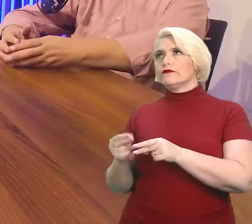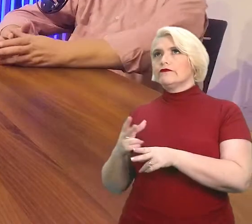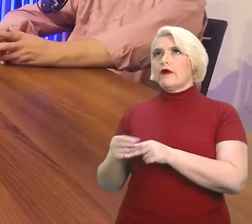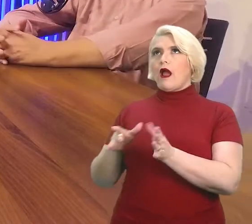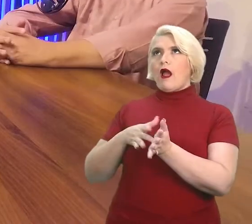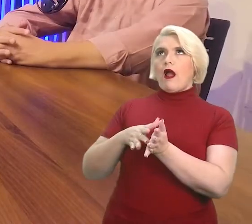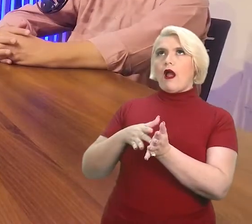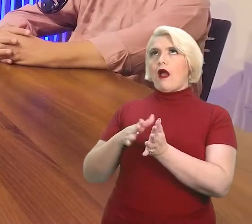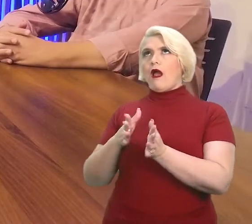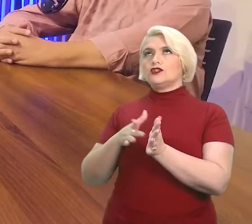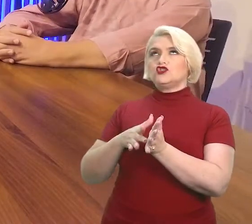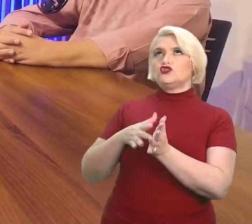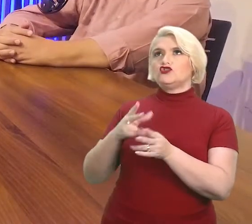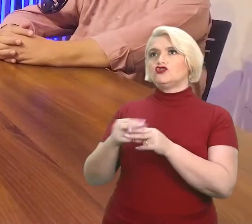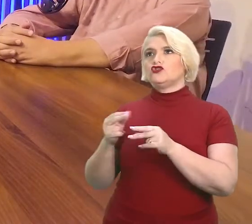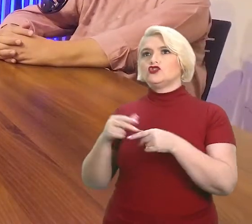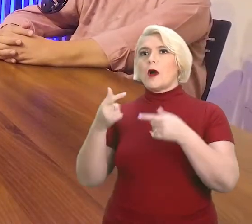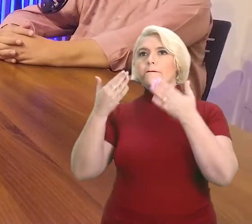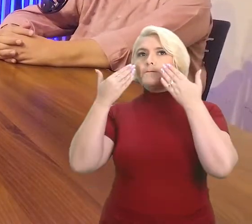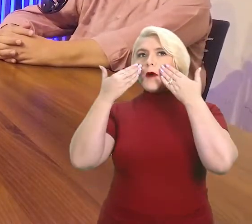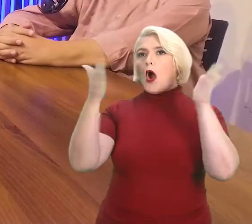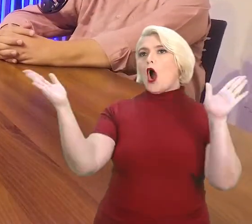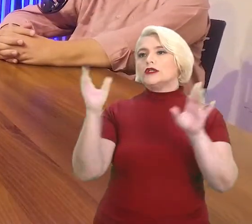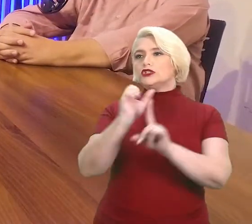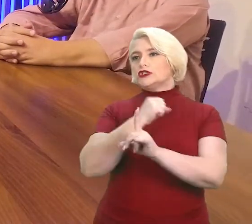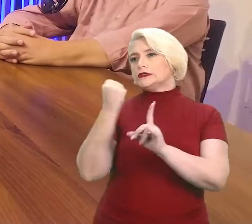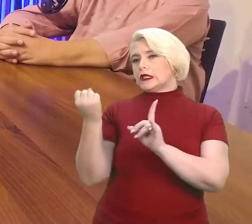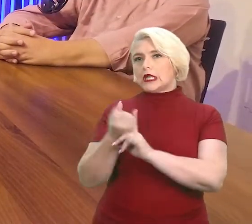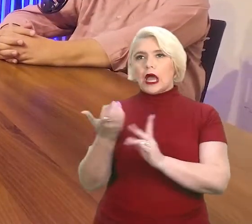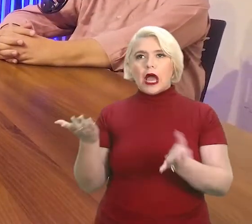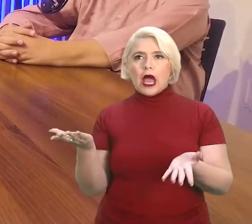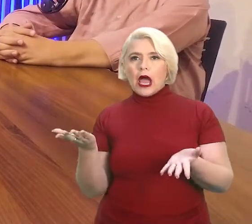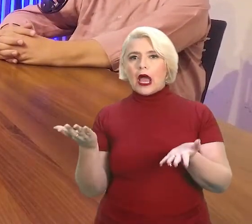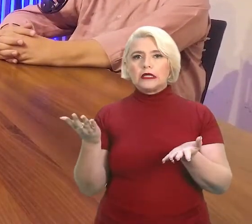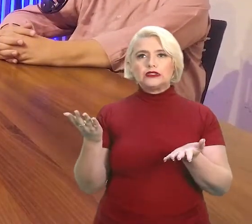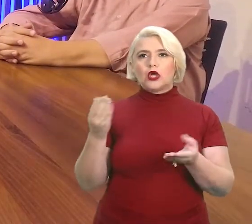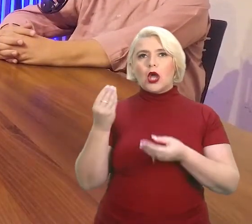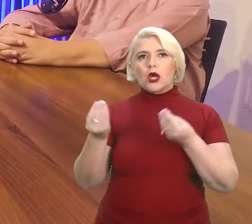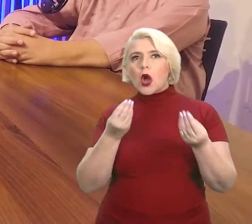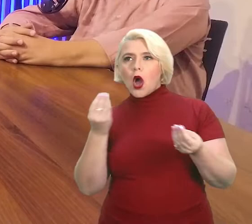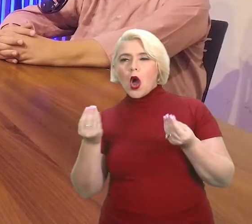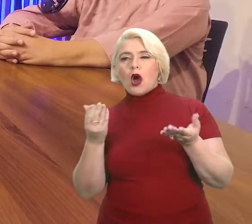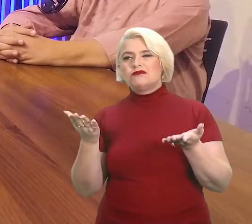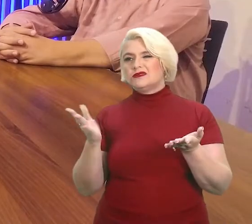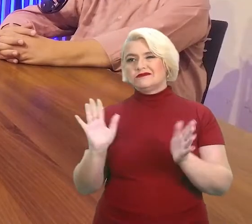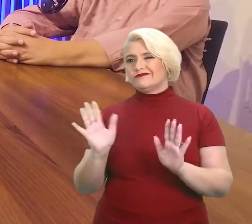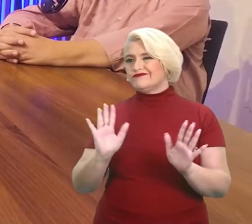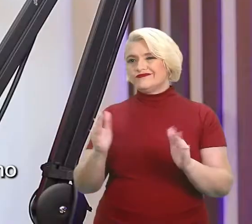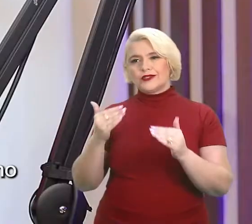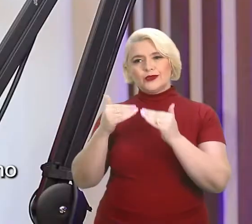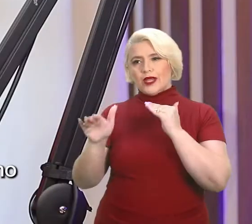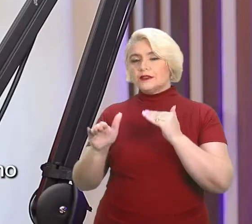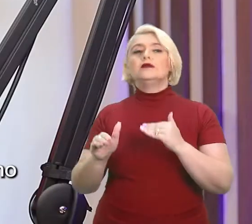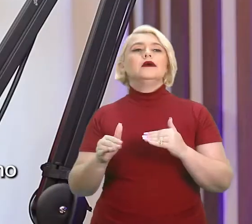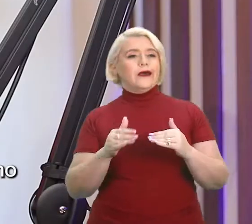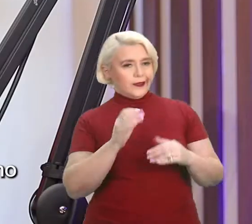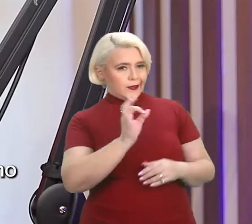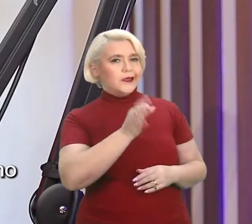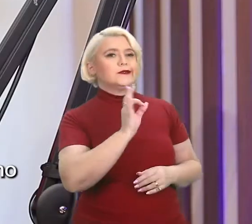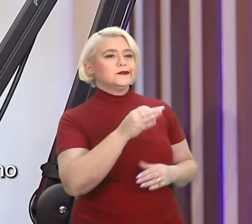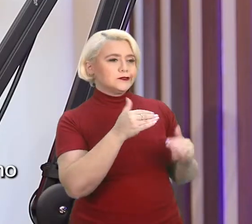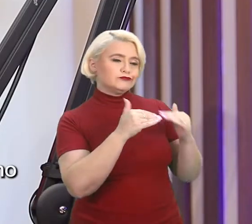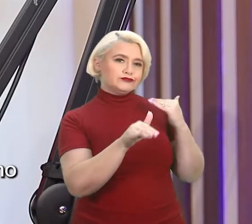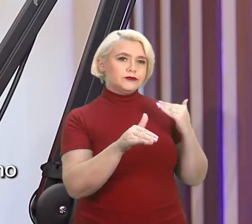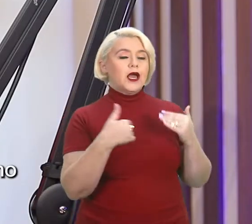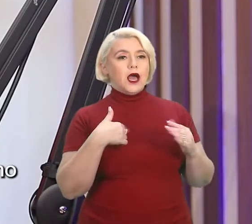dar uma satisfação, para botar as coisas no curso, mas não deu jeito. E aí vim embora